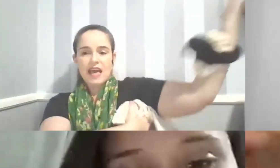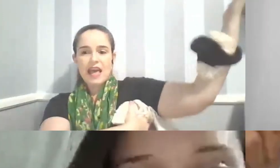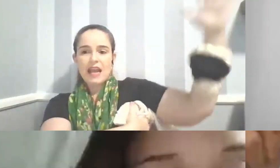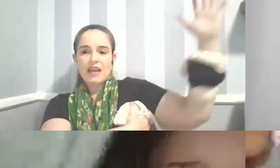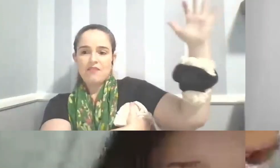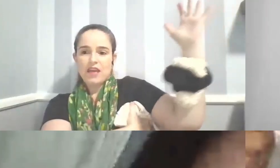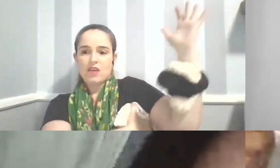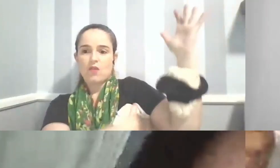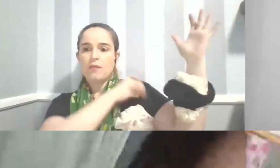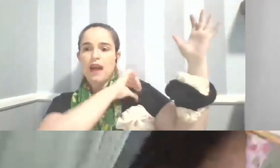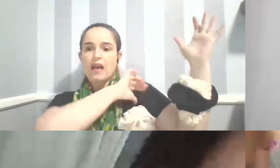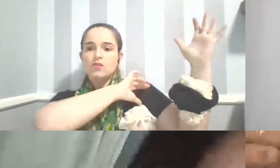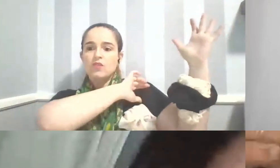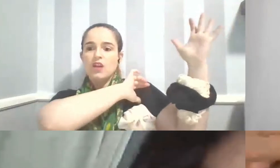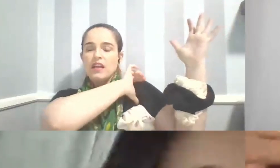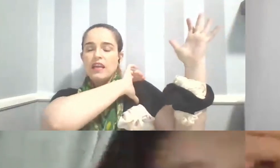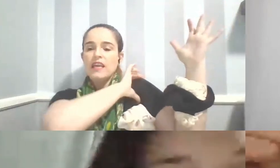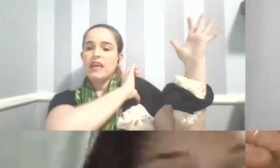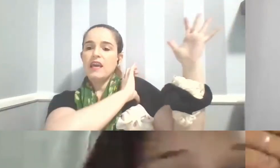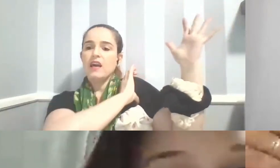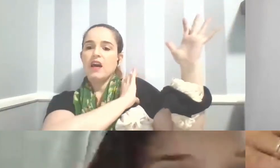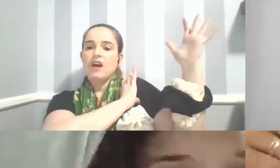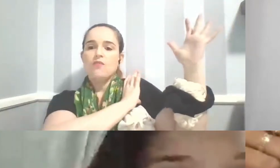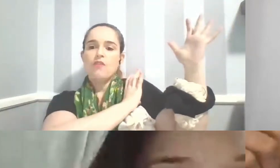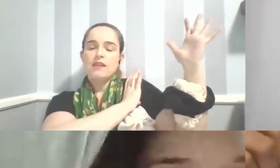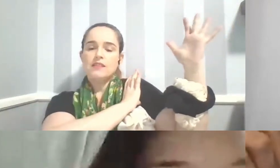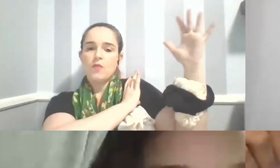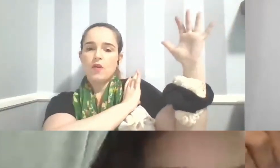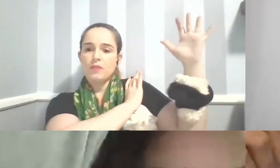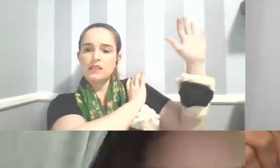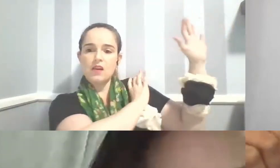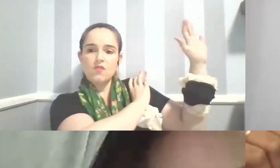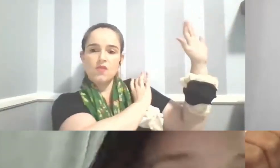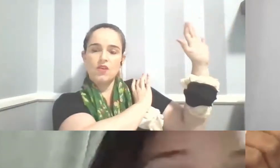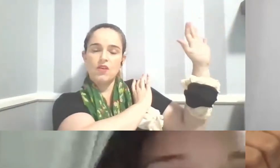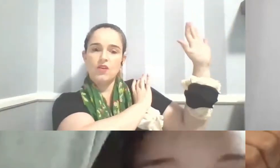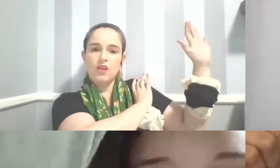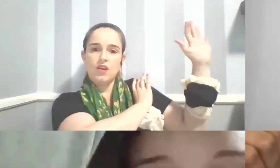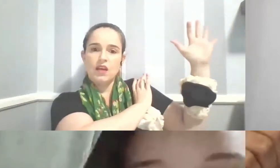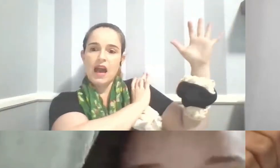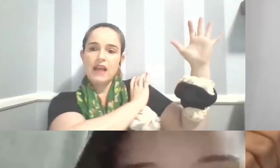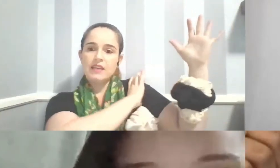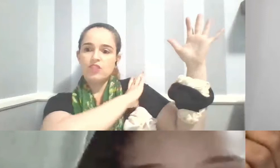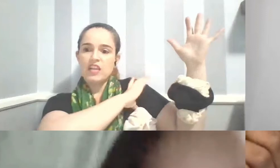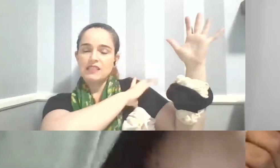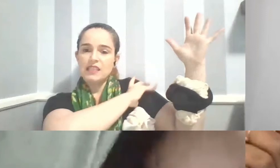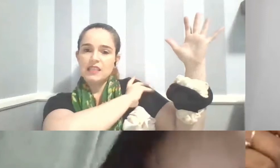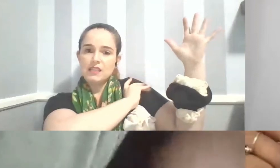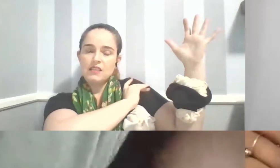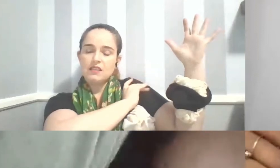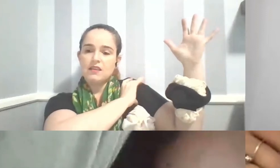axila, elevei o braço e vou fazer uma compressão a nível